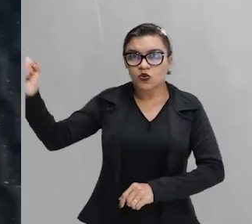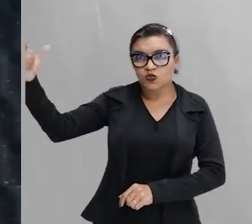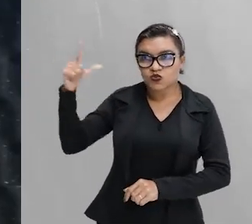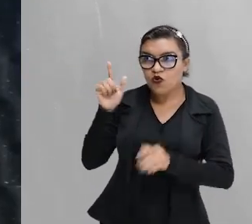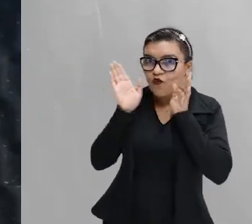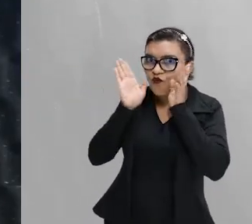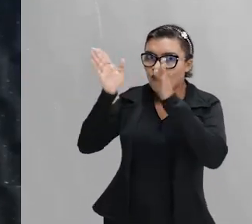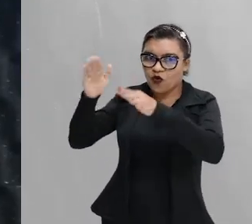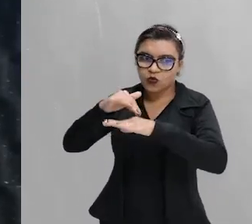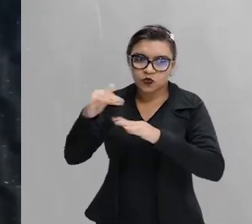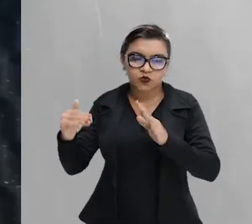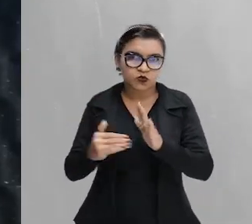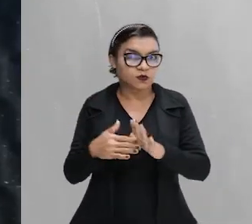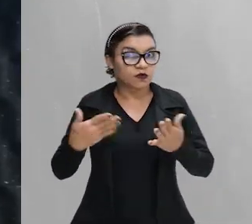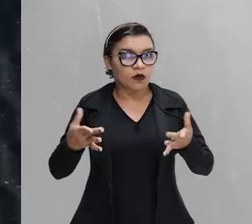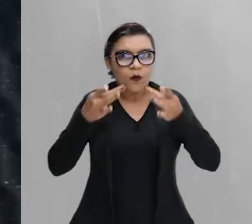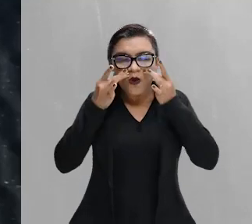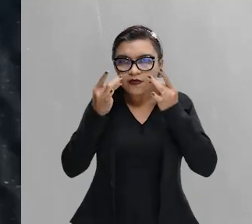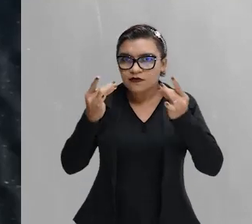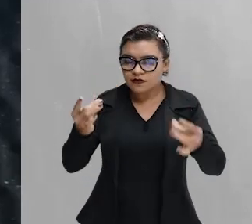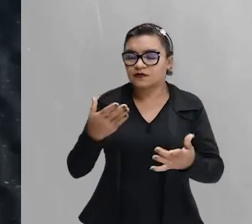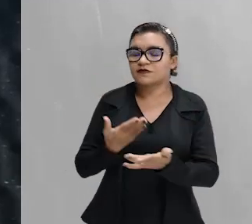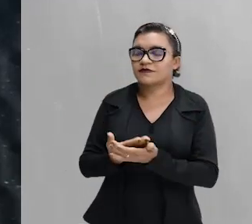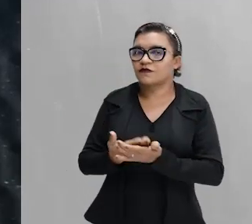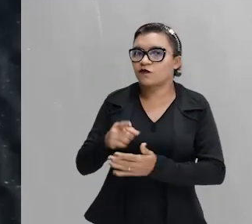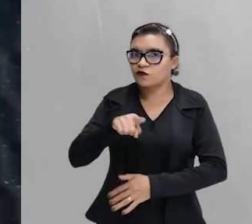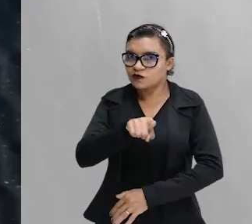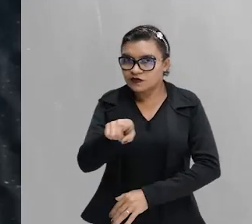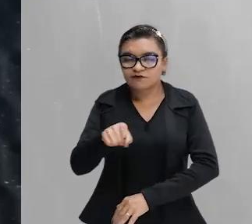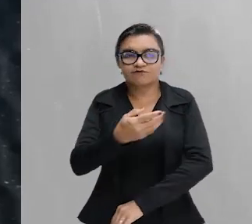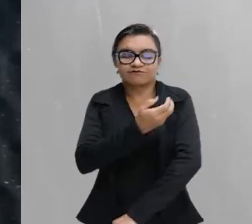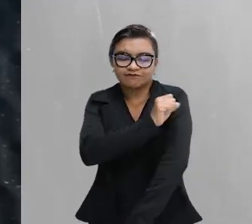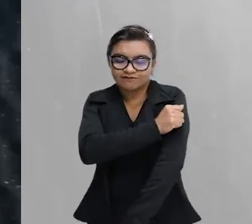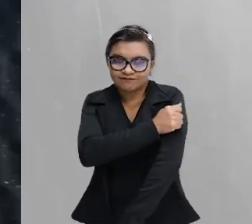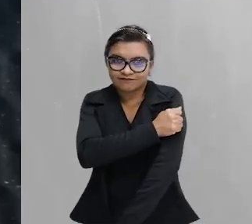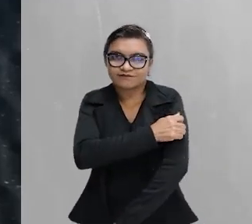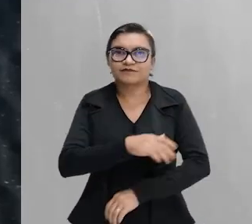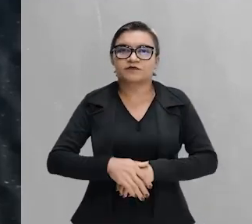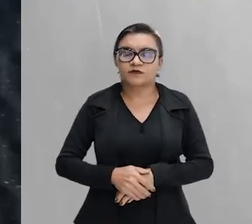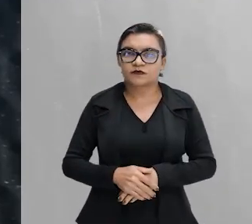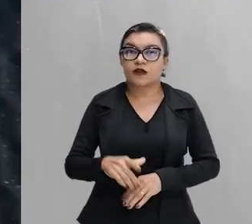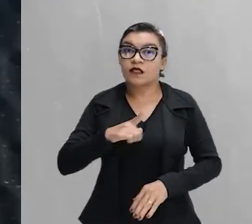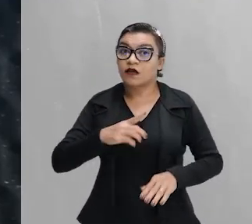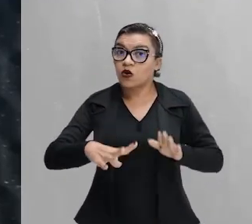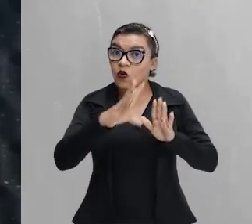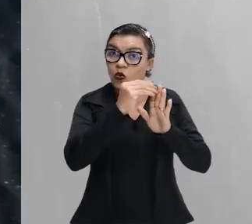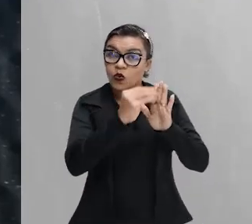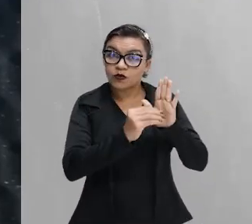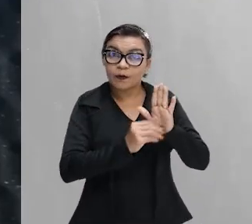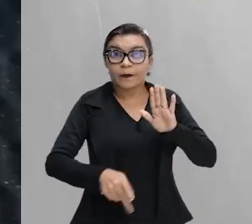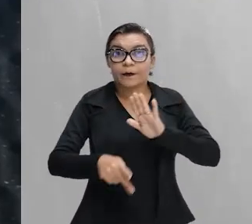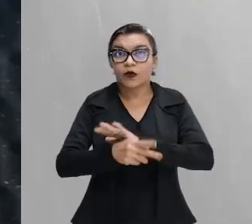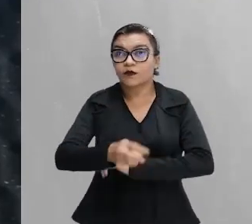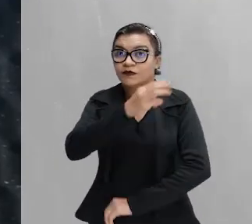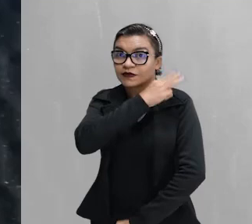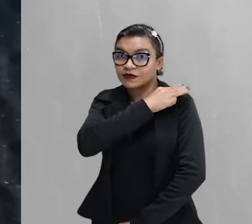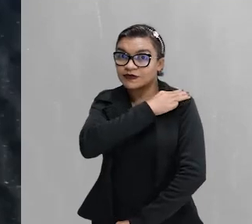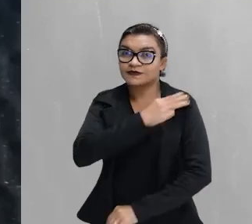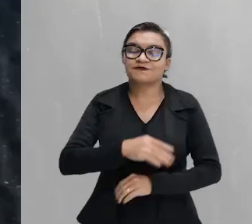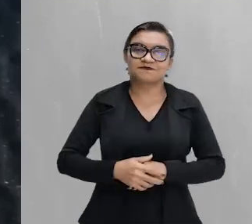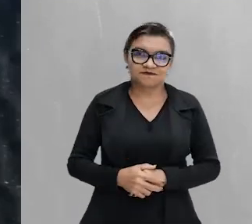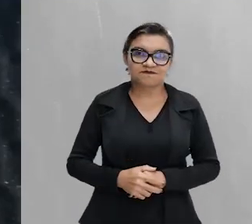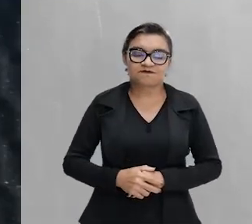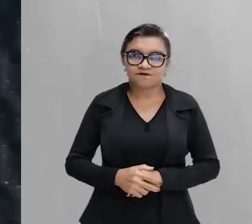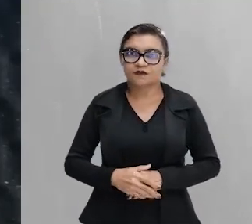astros, ok? Então, muita atenção nessa aula, você aluno, ok? Conteúdo do terceiro ano.